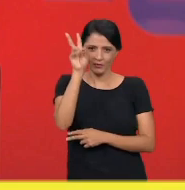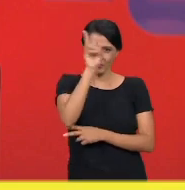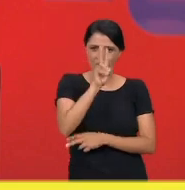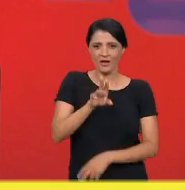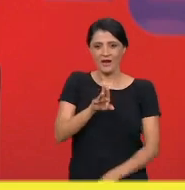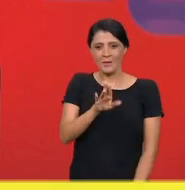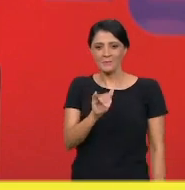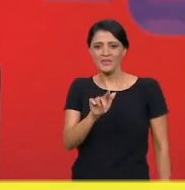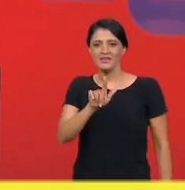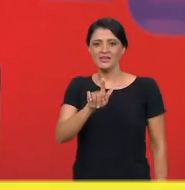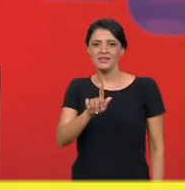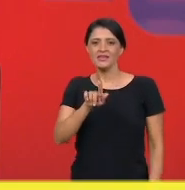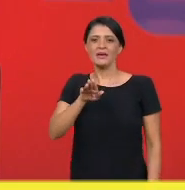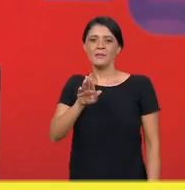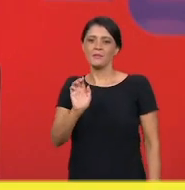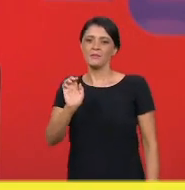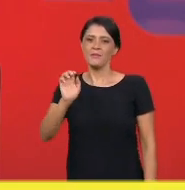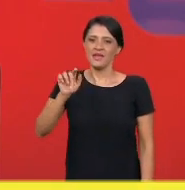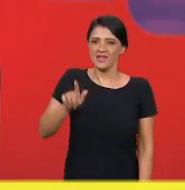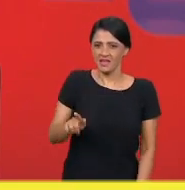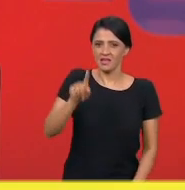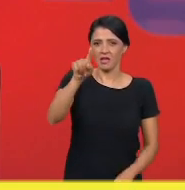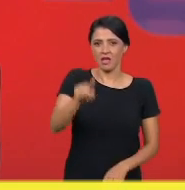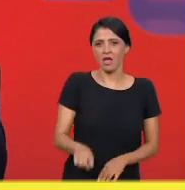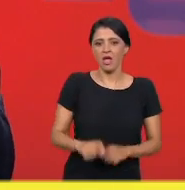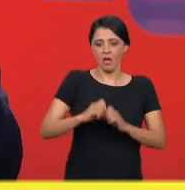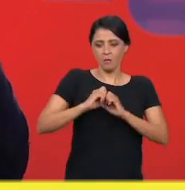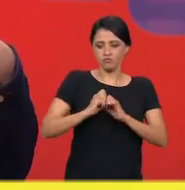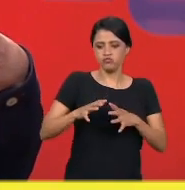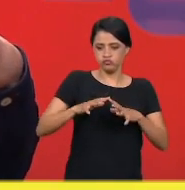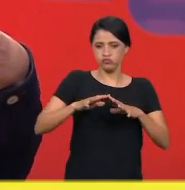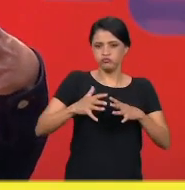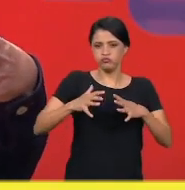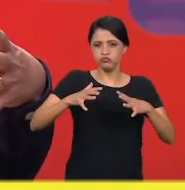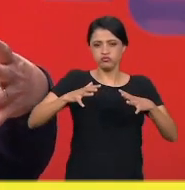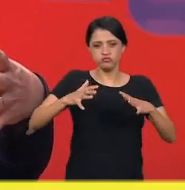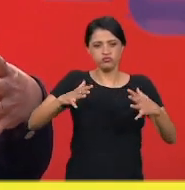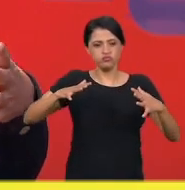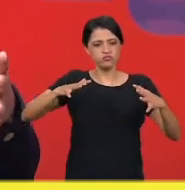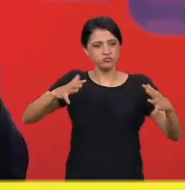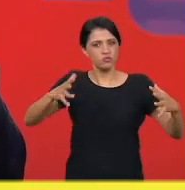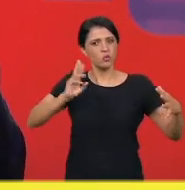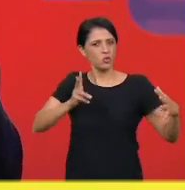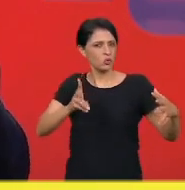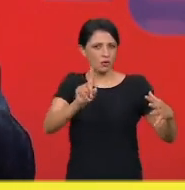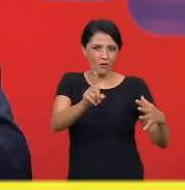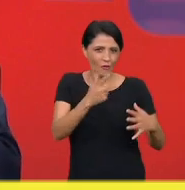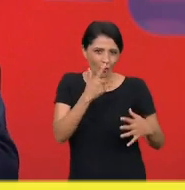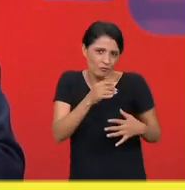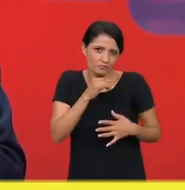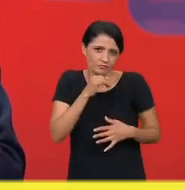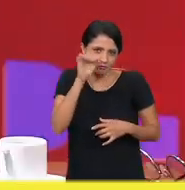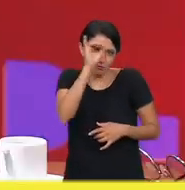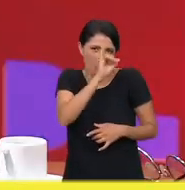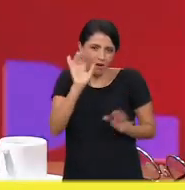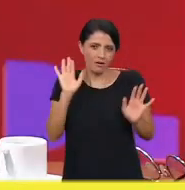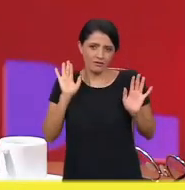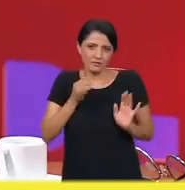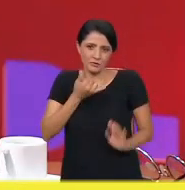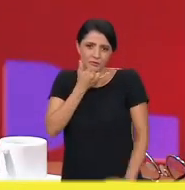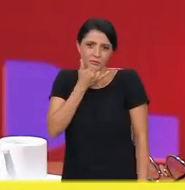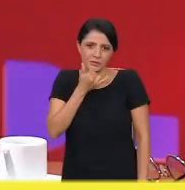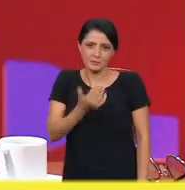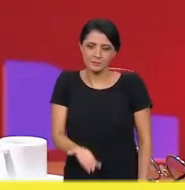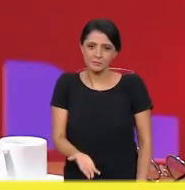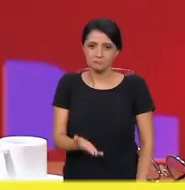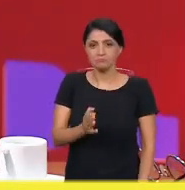explosão, ele estar em expansão significa que ele é uma explosão acontecendo ainda ou é uma imensa bobagem isso que eu estou falando? De certa